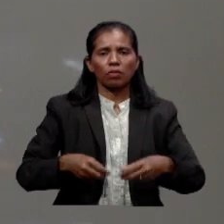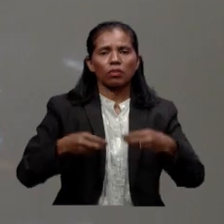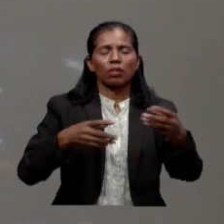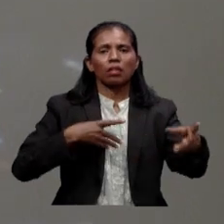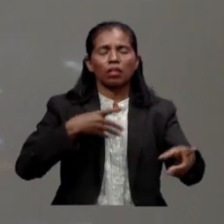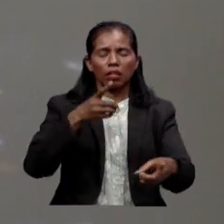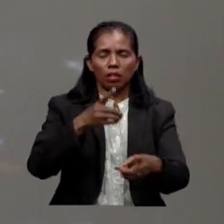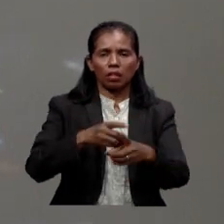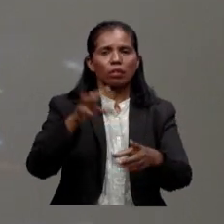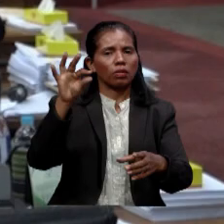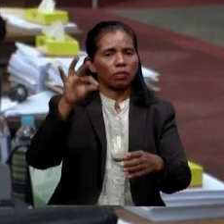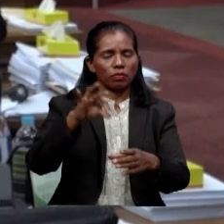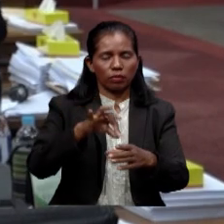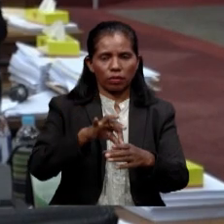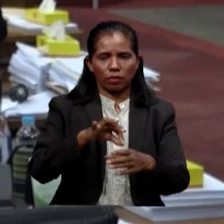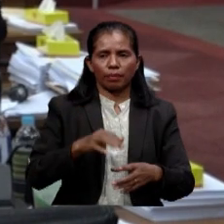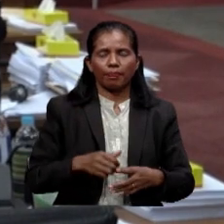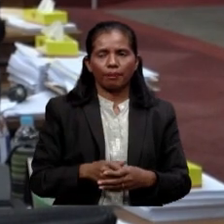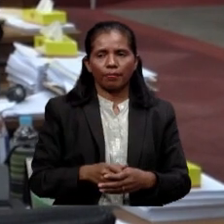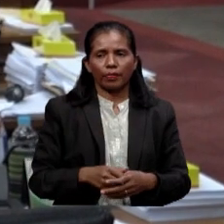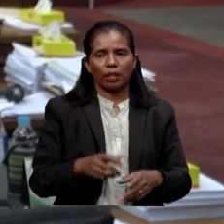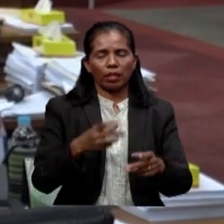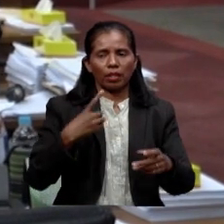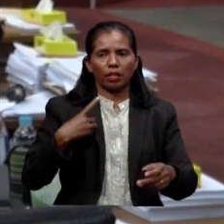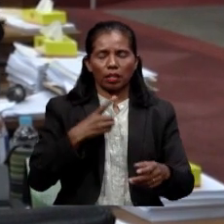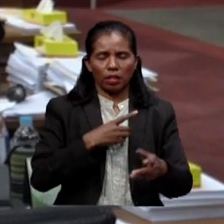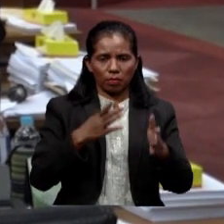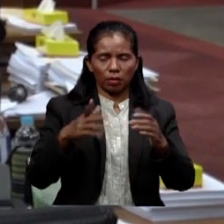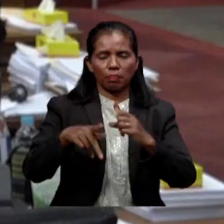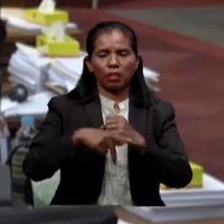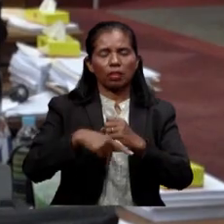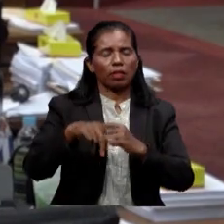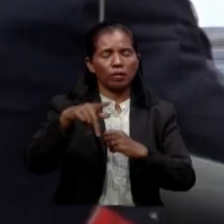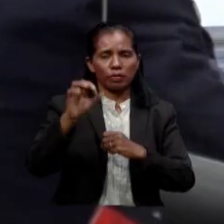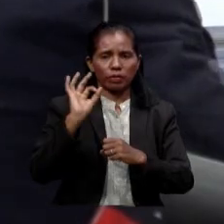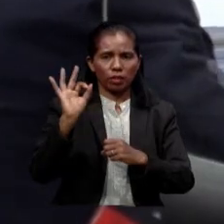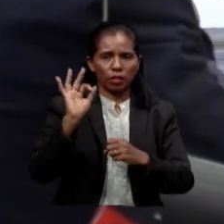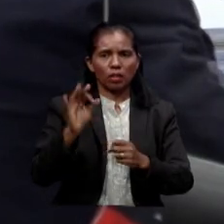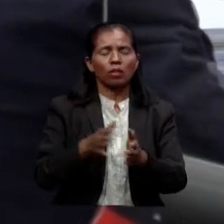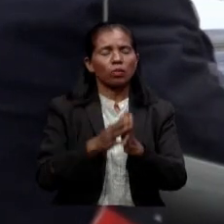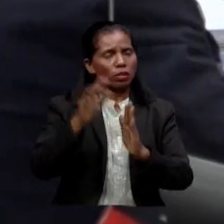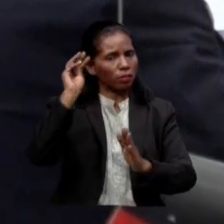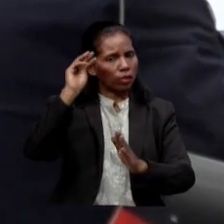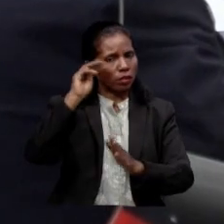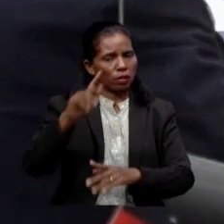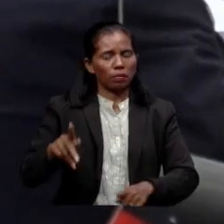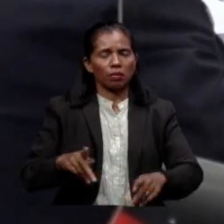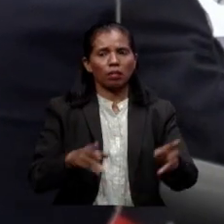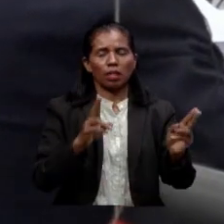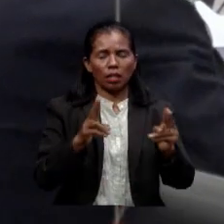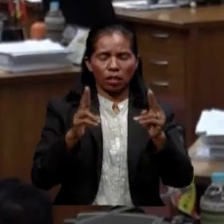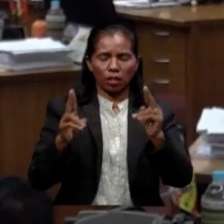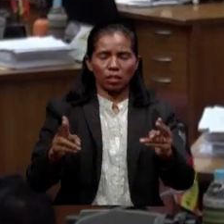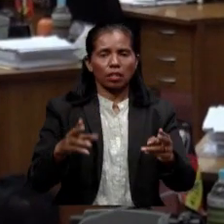voto e também a intervenção. E a Sorin Seluk, deputada bancada Fretilin, Helena Martins, russo Ministério Público, acelera caso